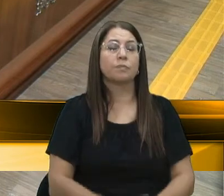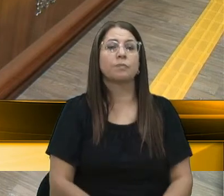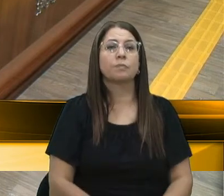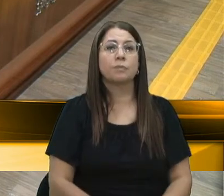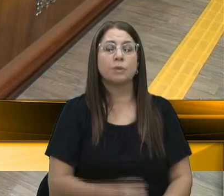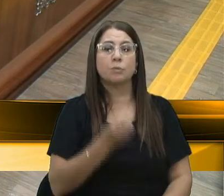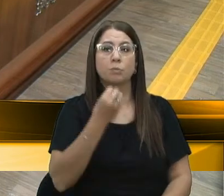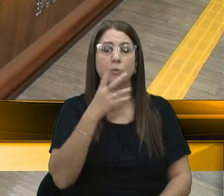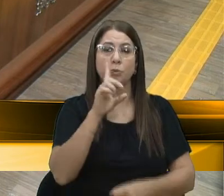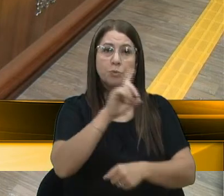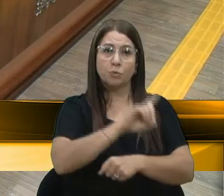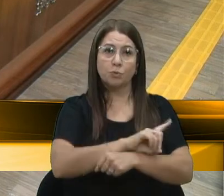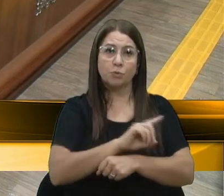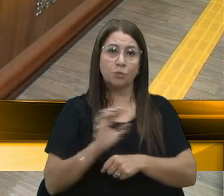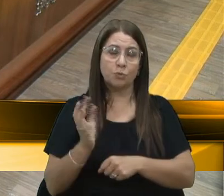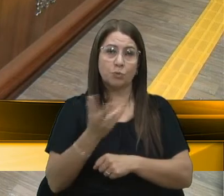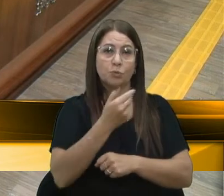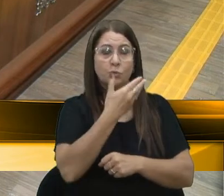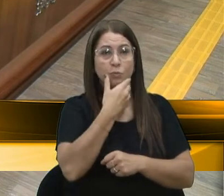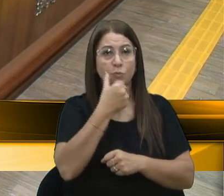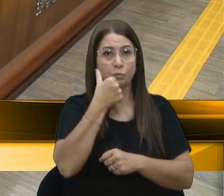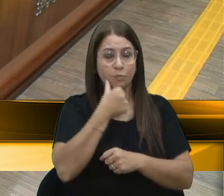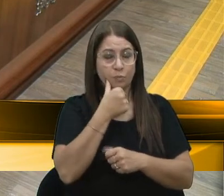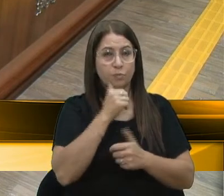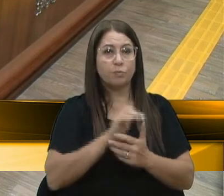Bom dia a todos e todas.